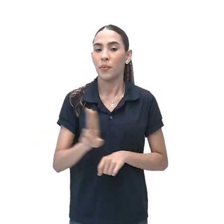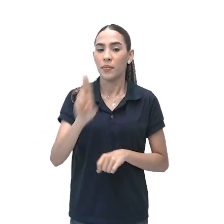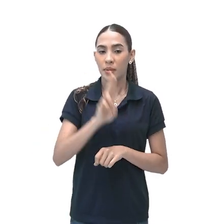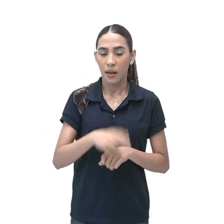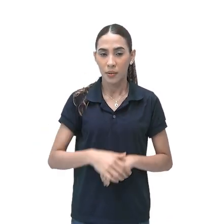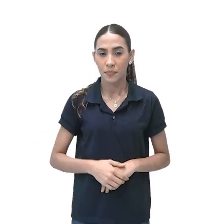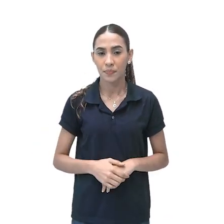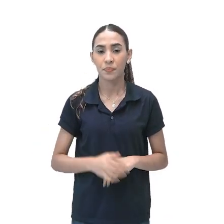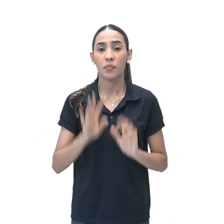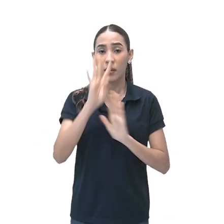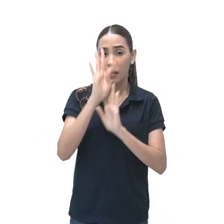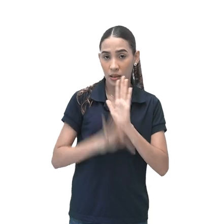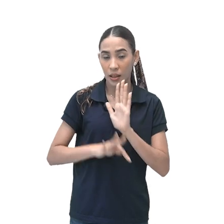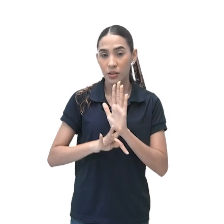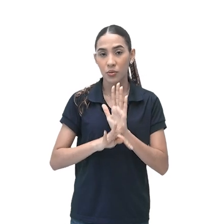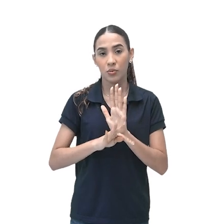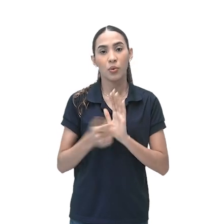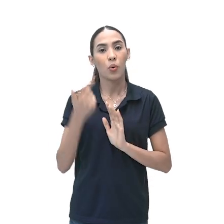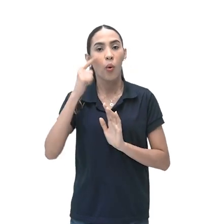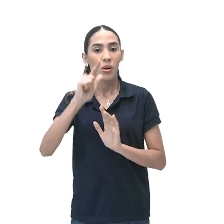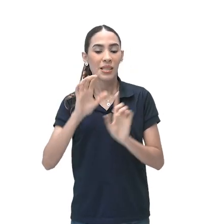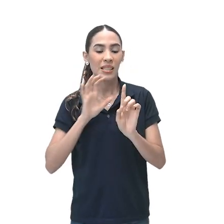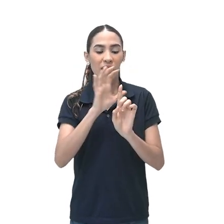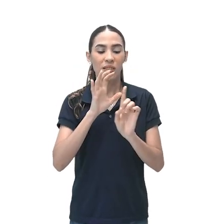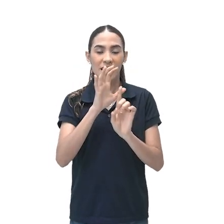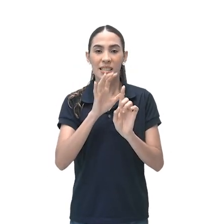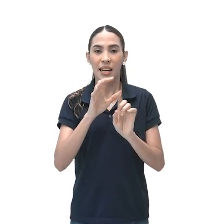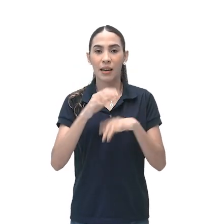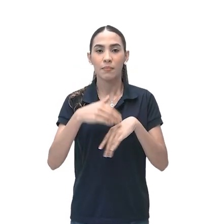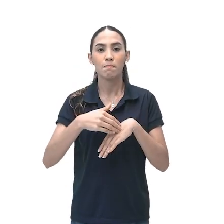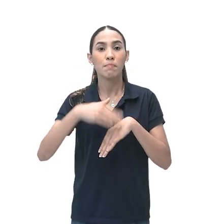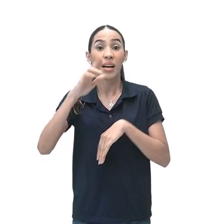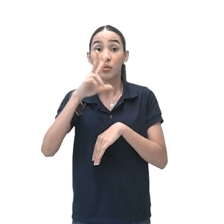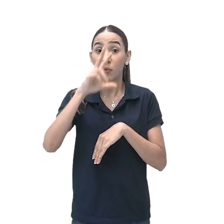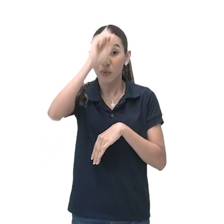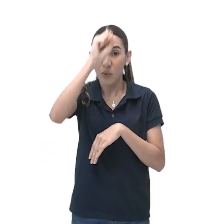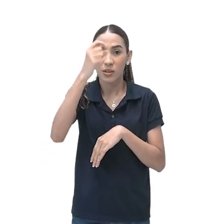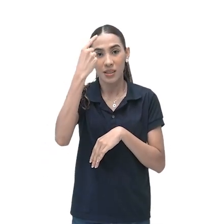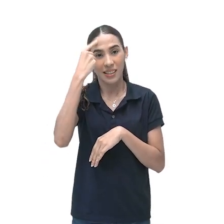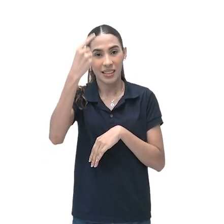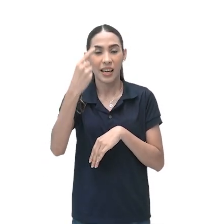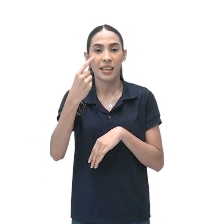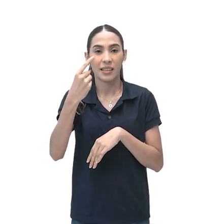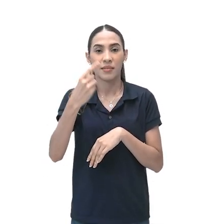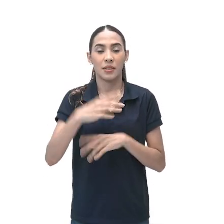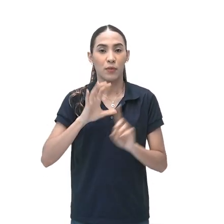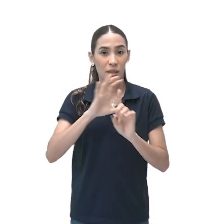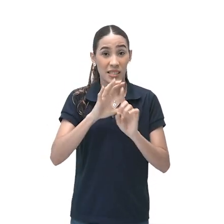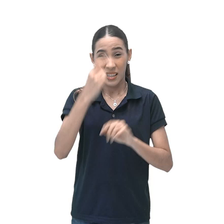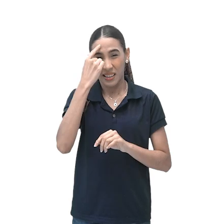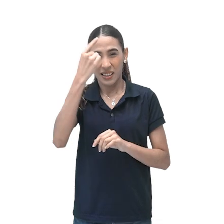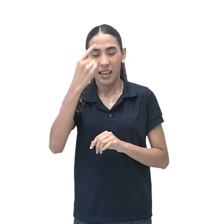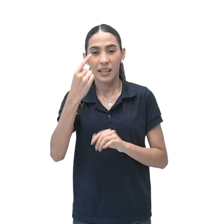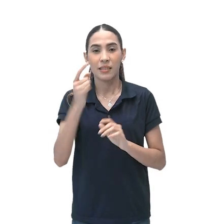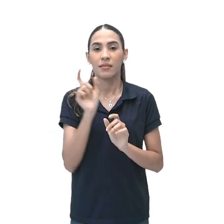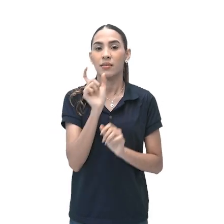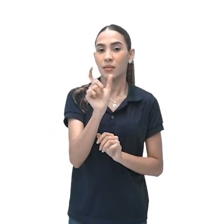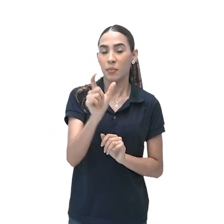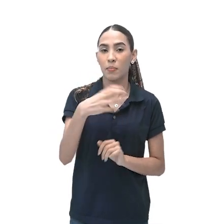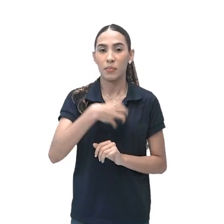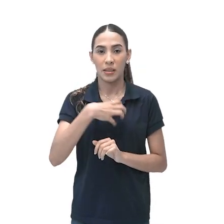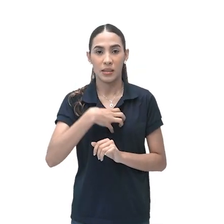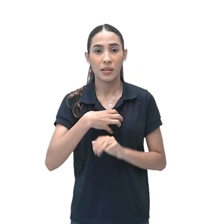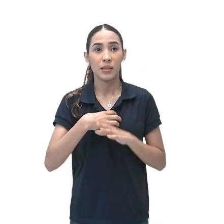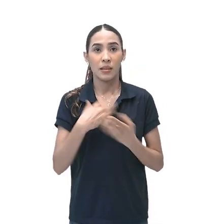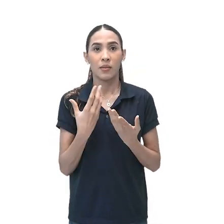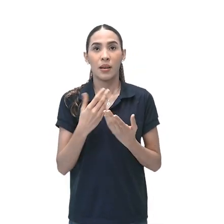utilizado nos textos para intensificar a ideia, certo? O sentido de alguma palavra. Então, observe,